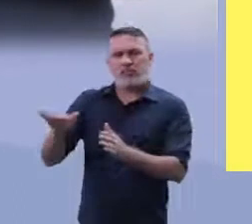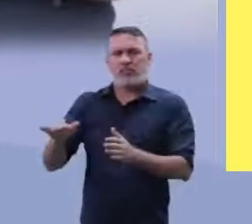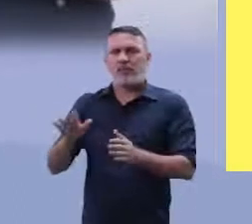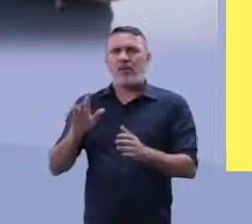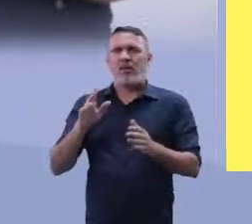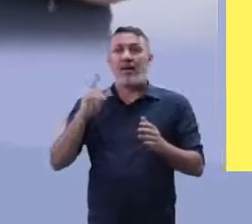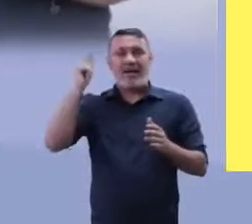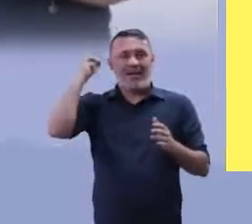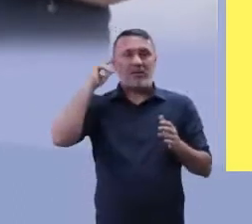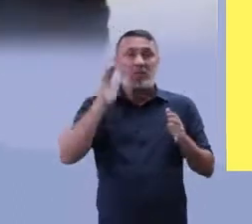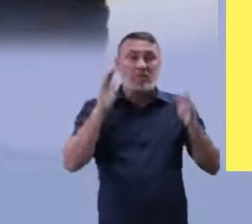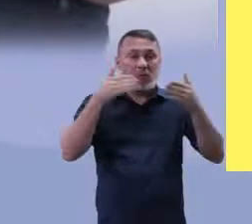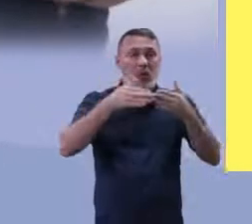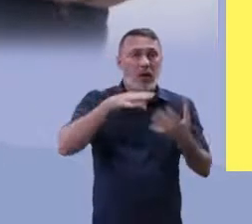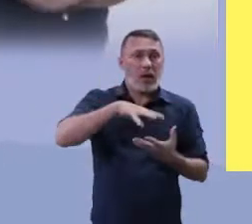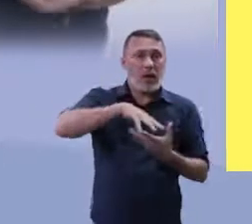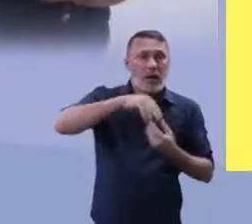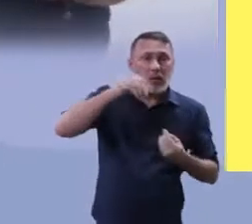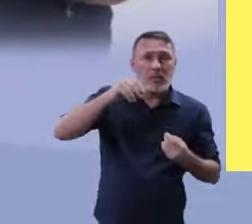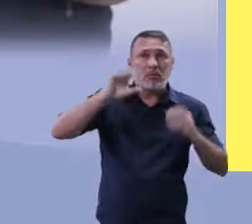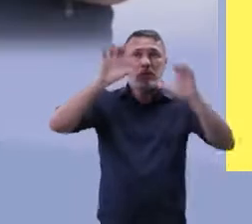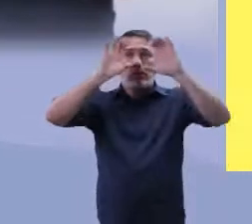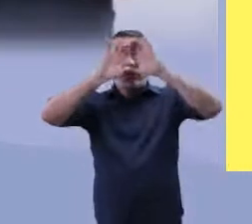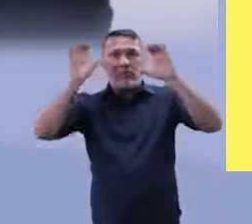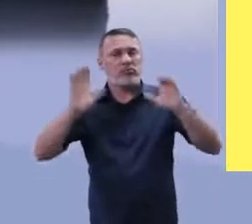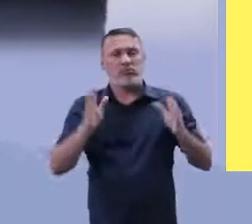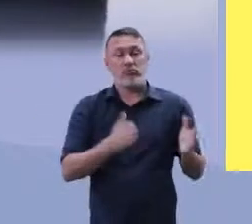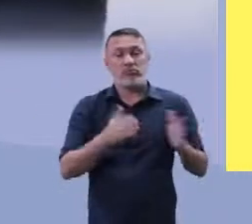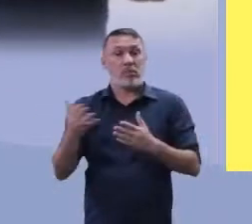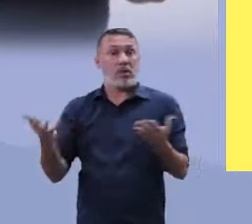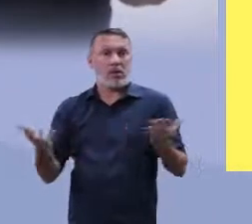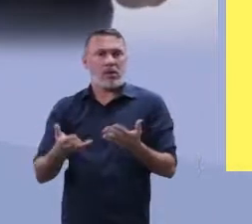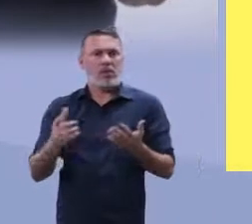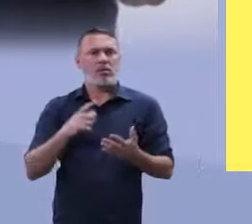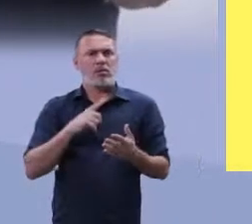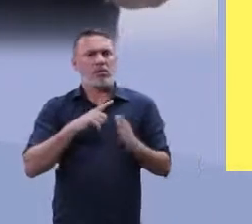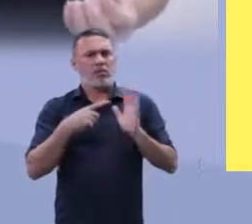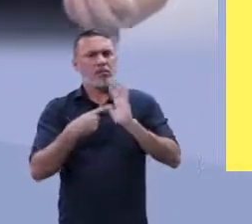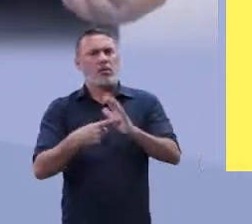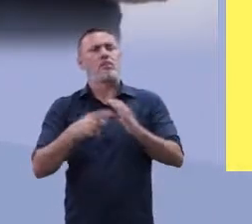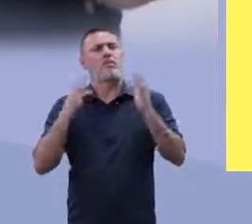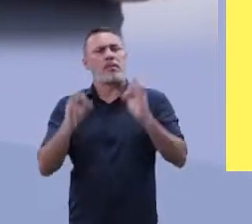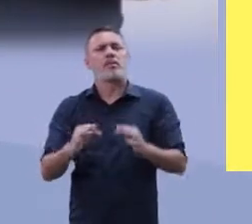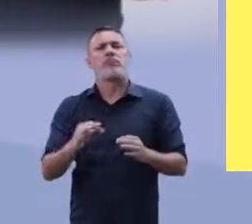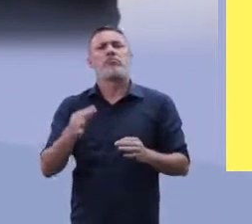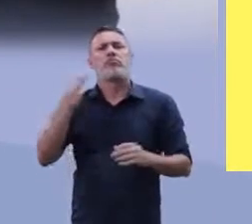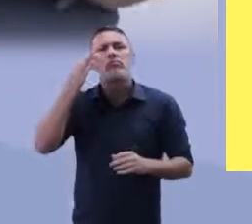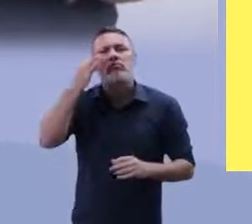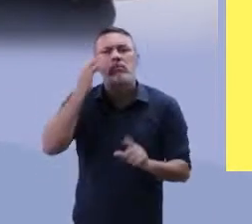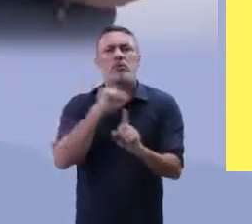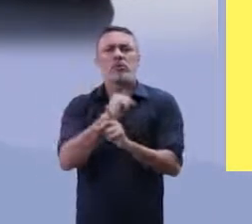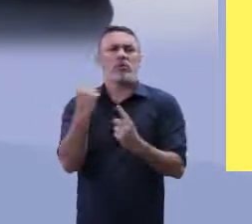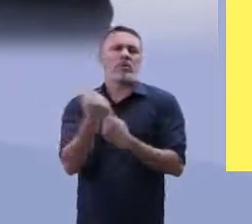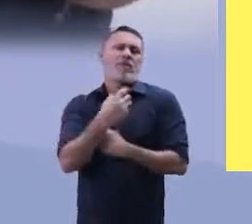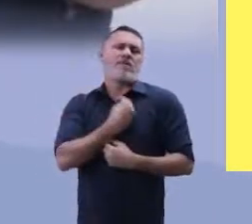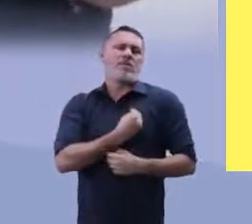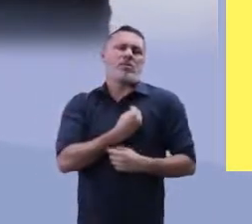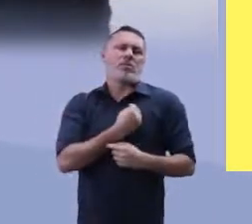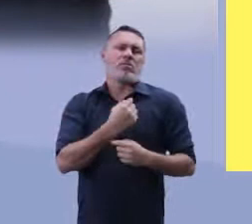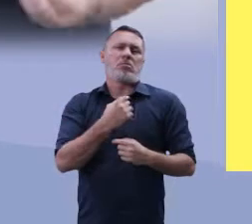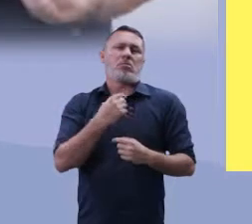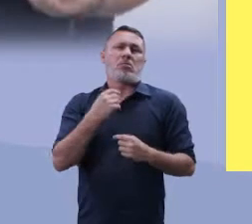na espiritualidade, no misticismo. Esse homem precisa ser exposto a uma realidade